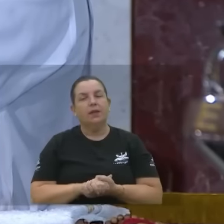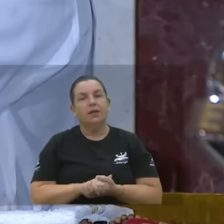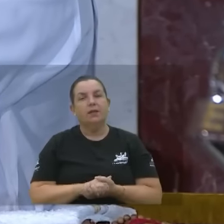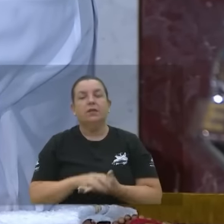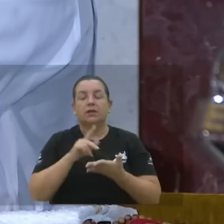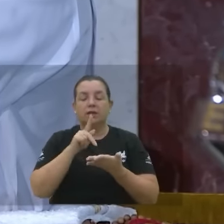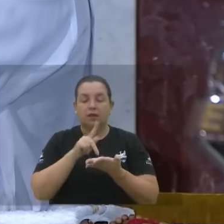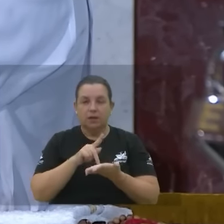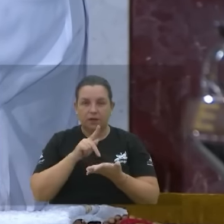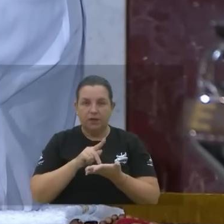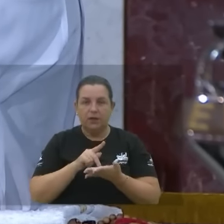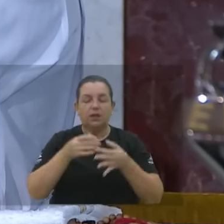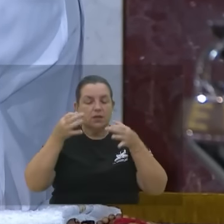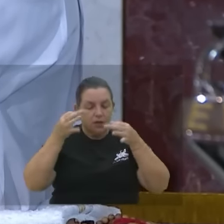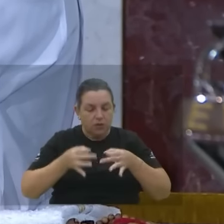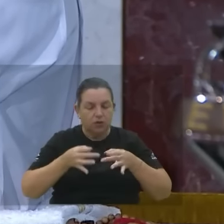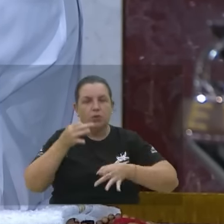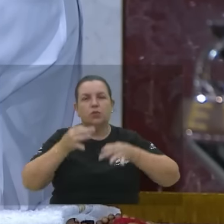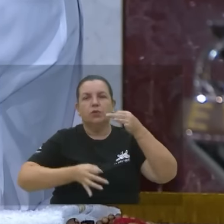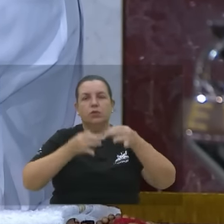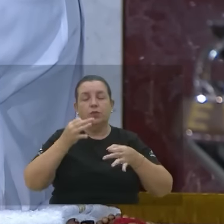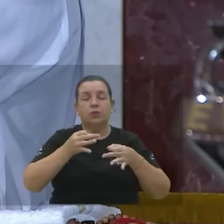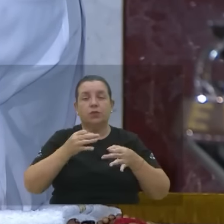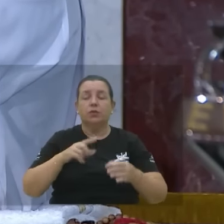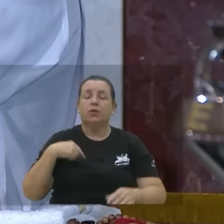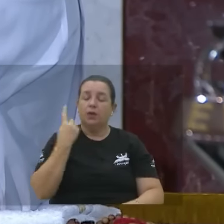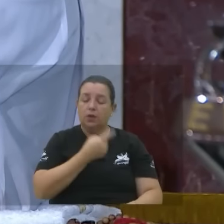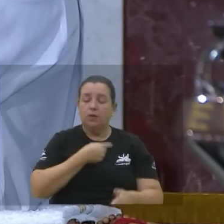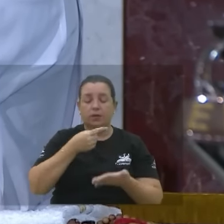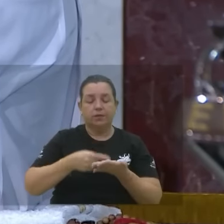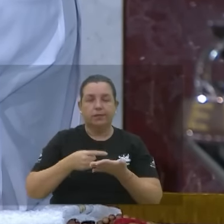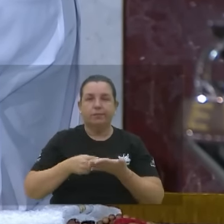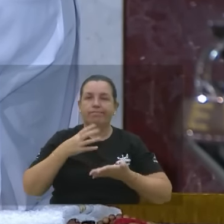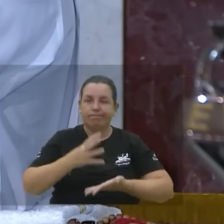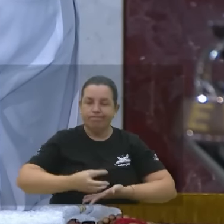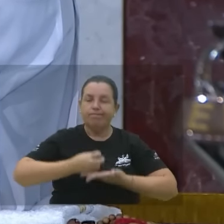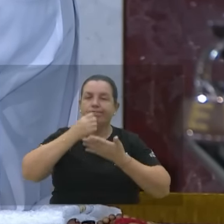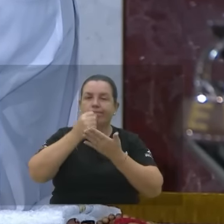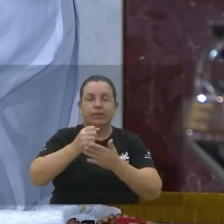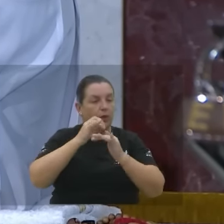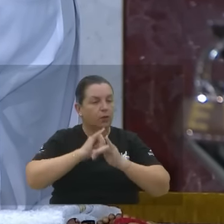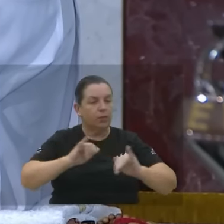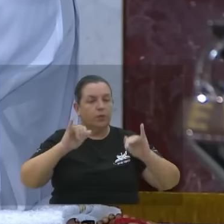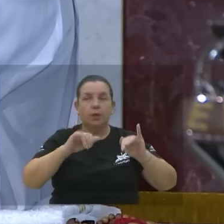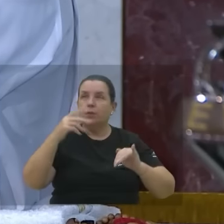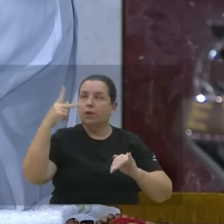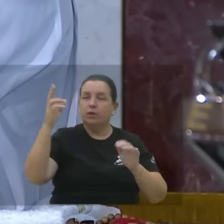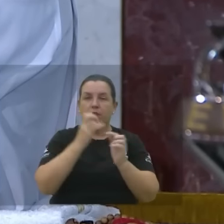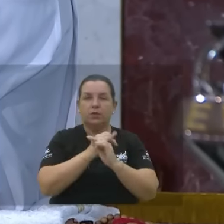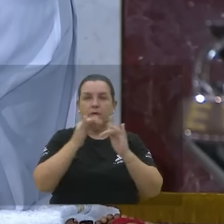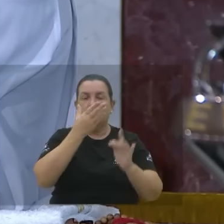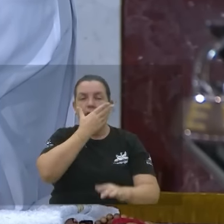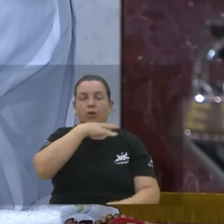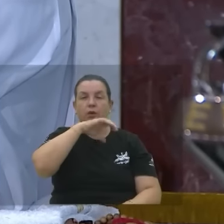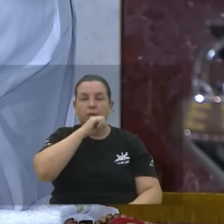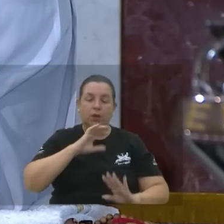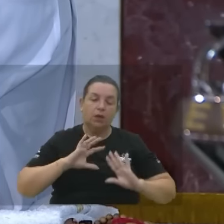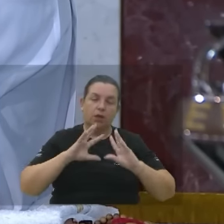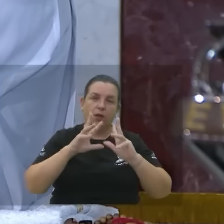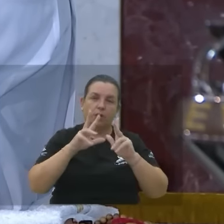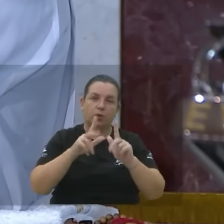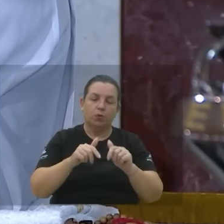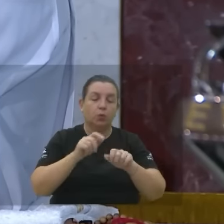salvação. Na verdade, é digno e justo. É nosso dever e salvação proclamar vossa glória, ó Pai, em todo o